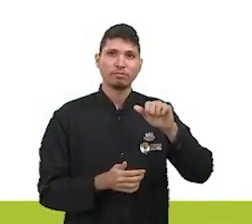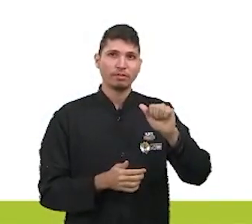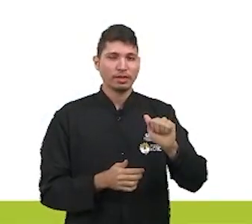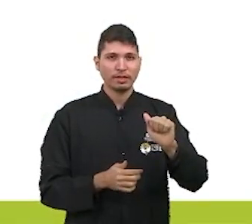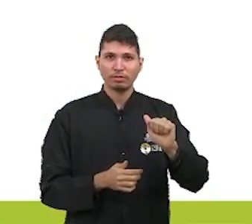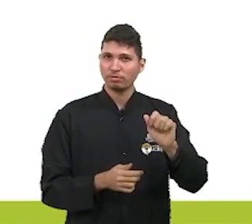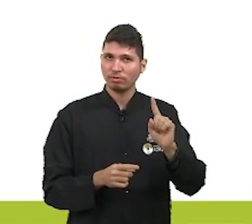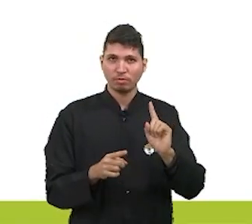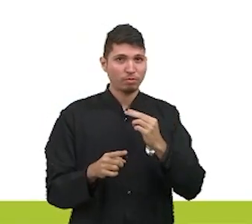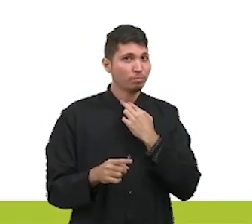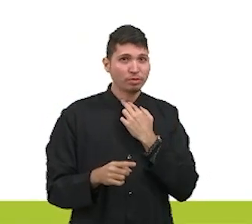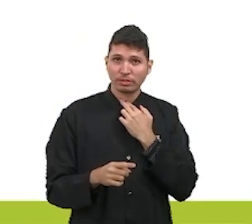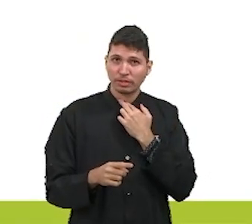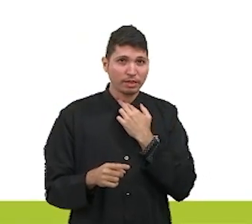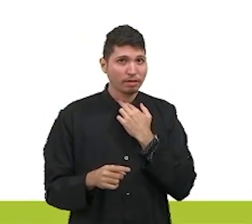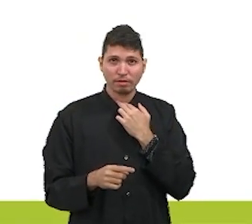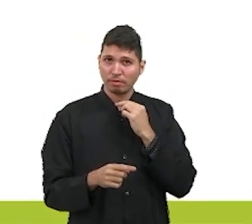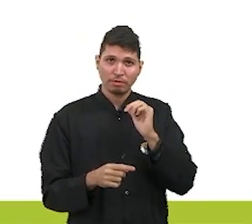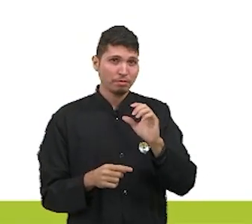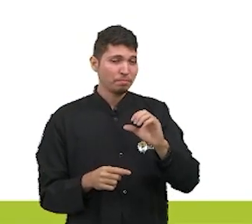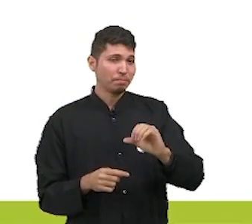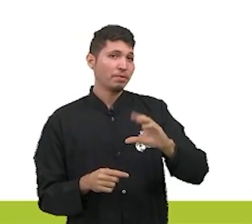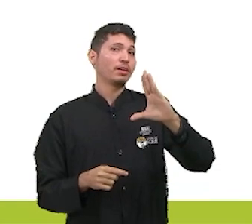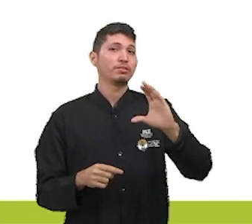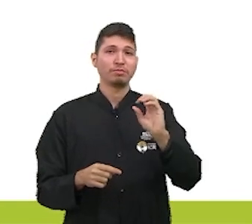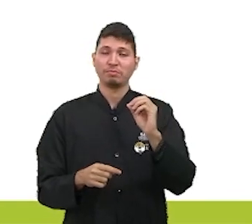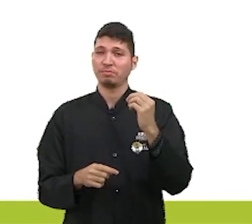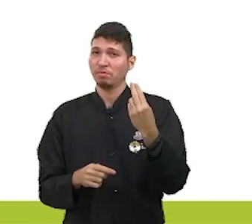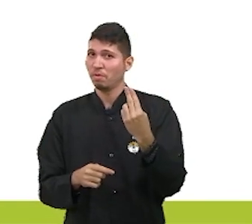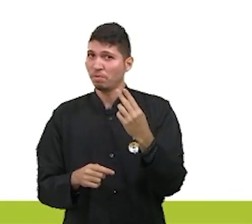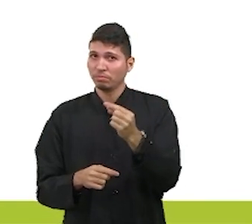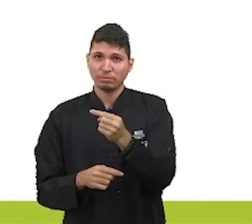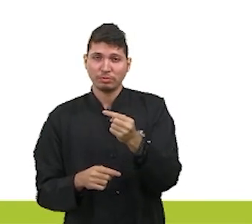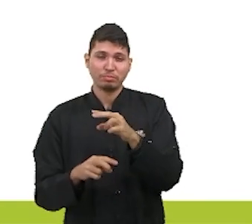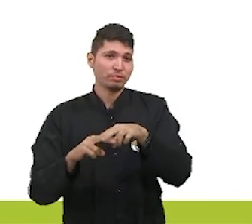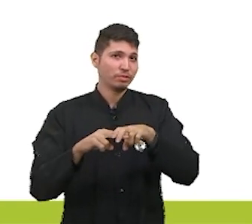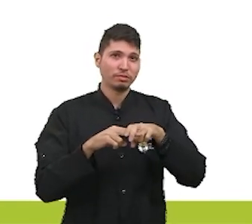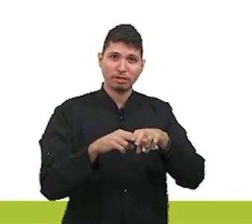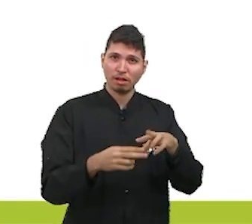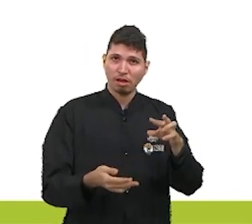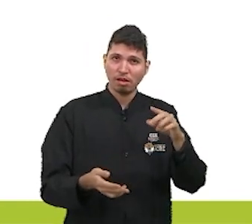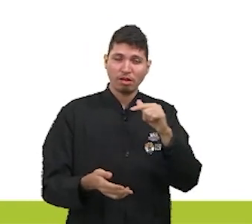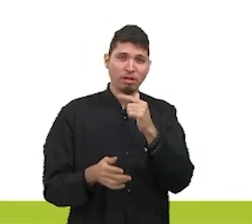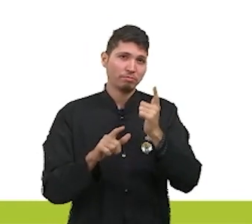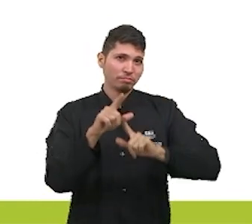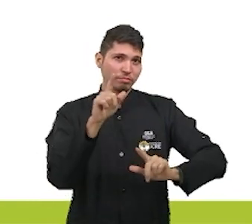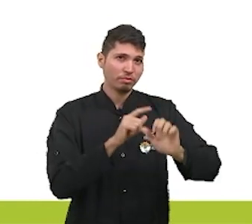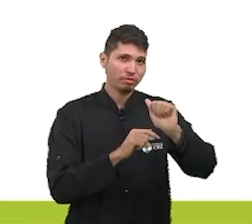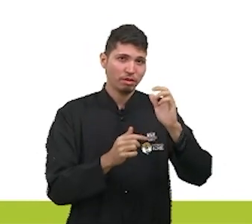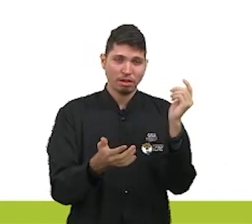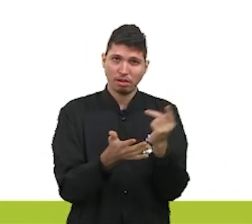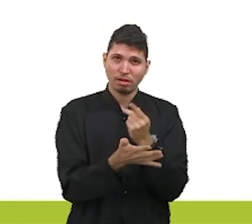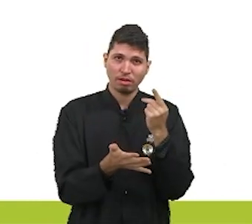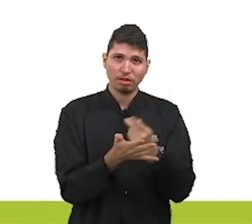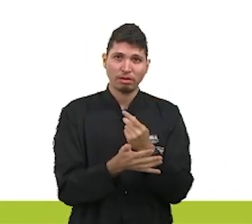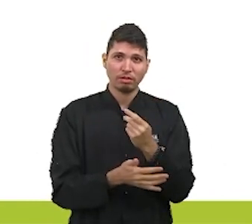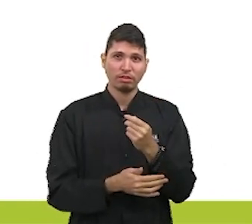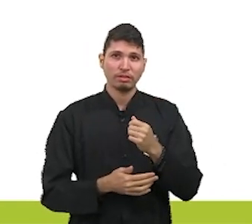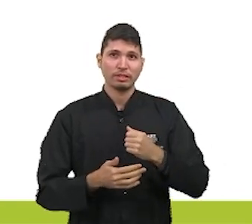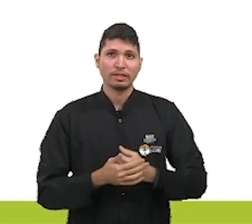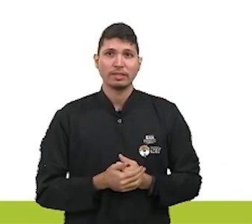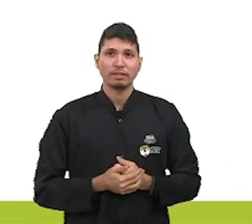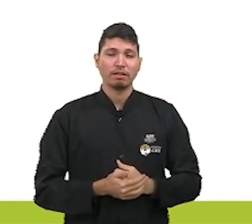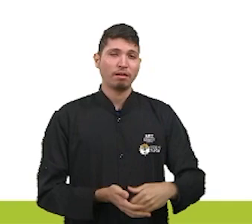nem menos. Então, já podemos aí, por si só, excluir a alternativa A e a alternativa B. Quando eu analiso o